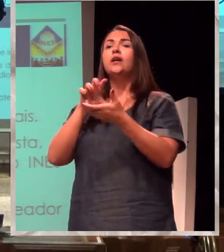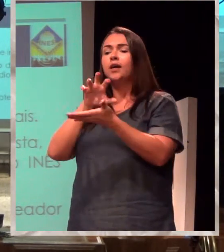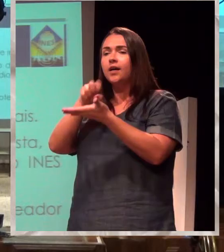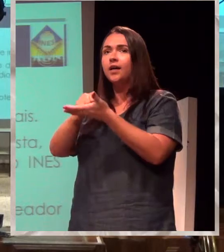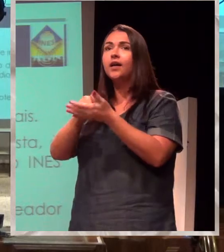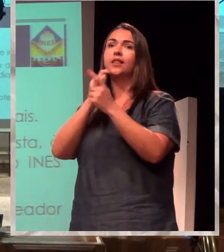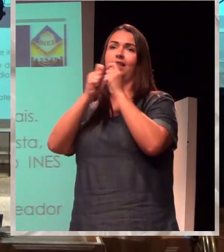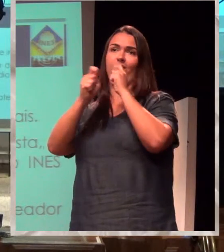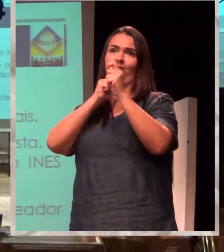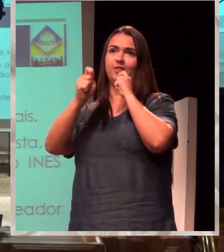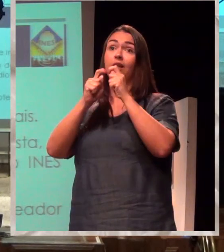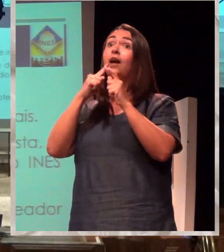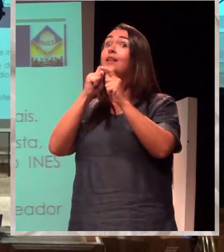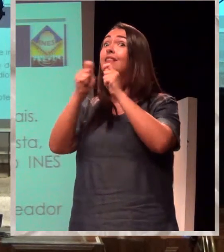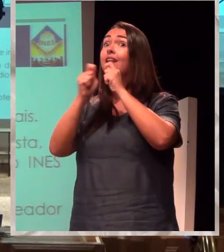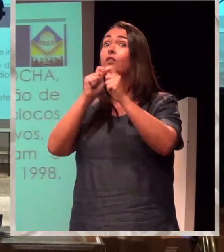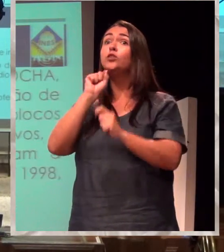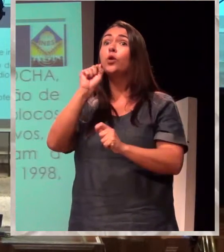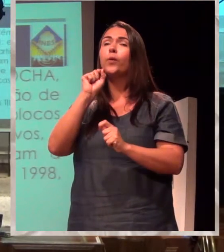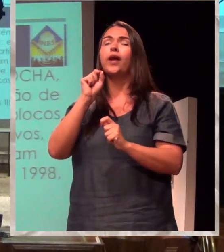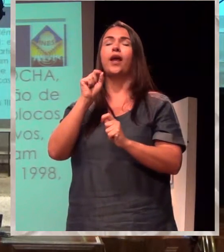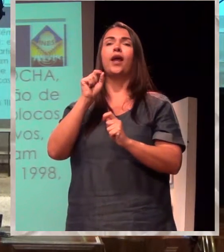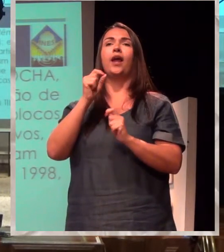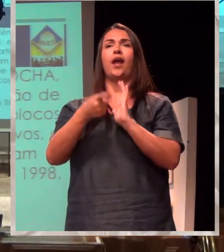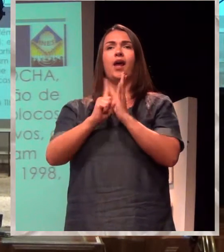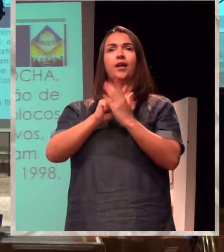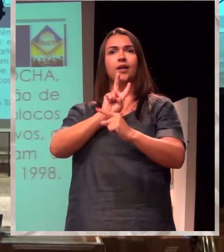entrevista, e a entrevista é semi-estruturada.